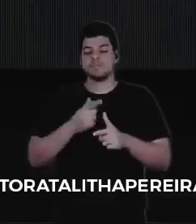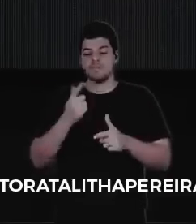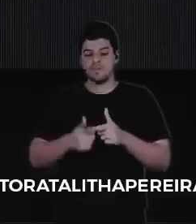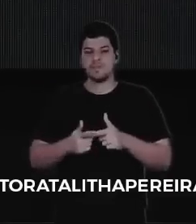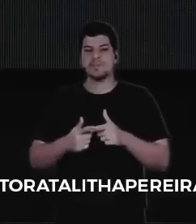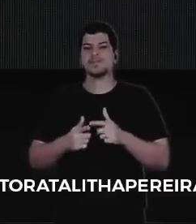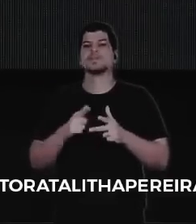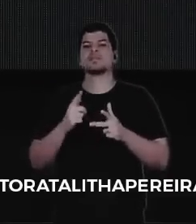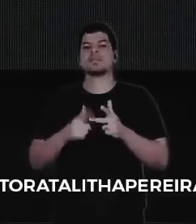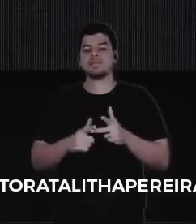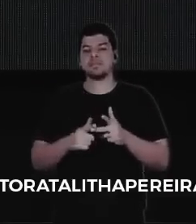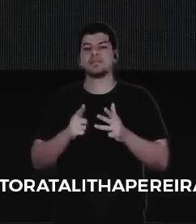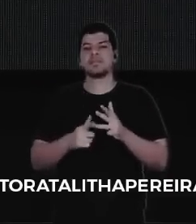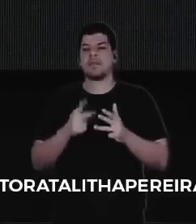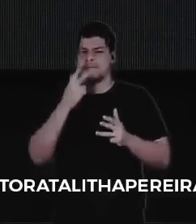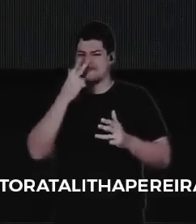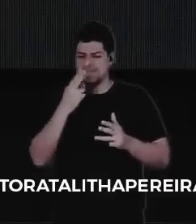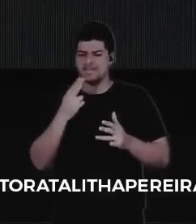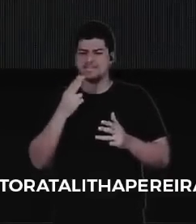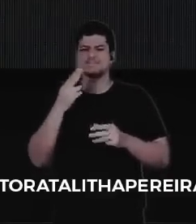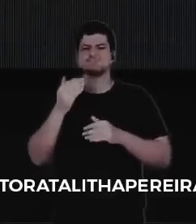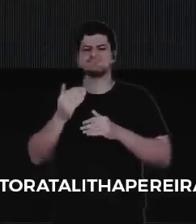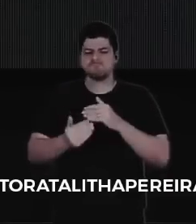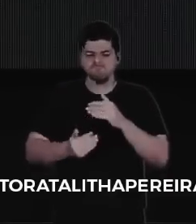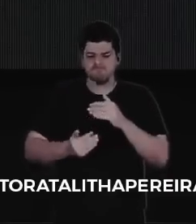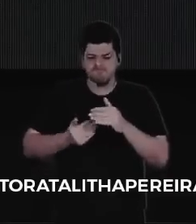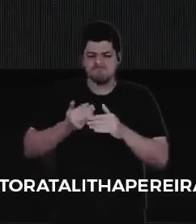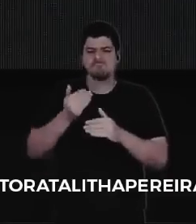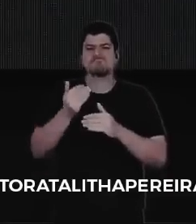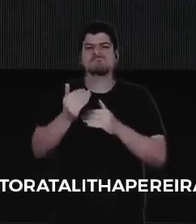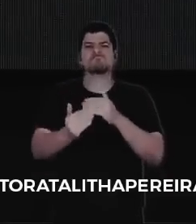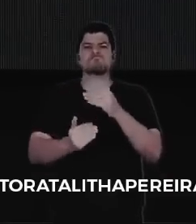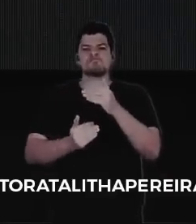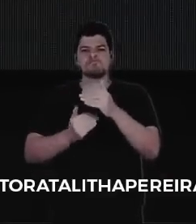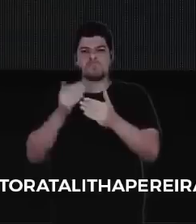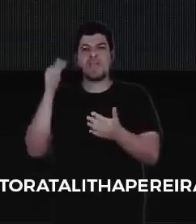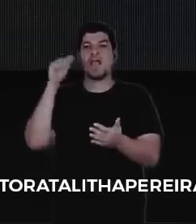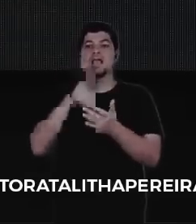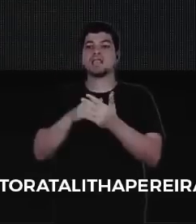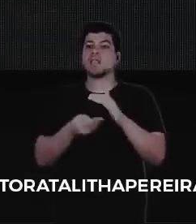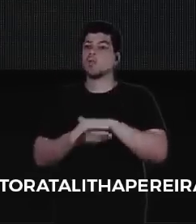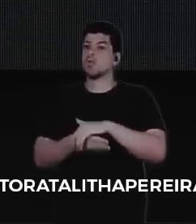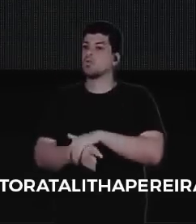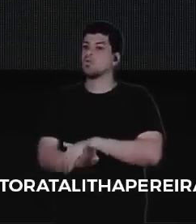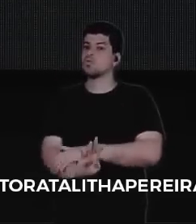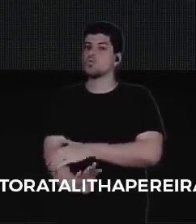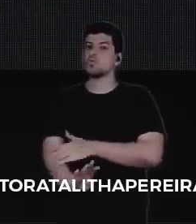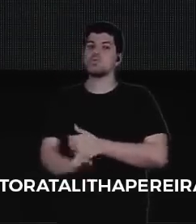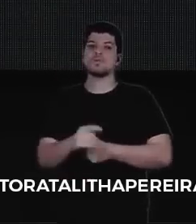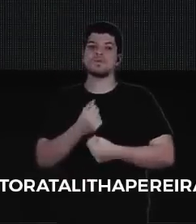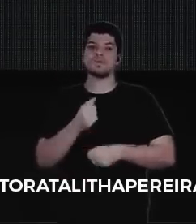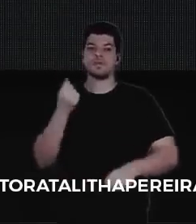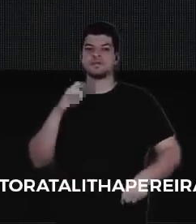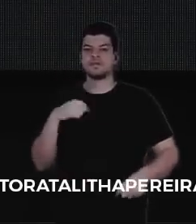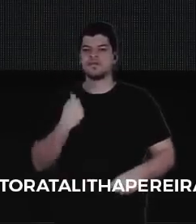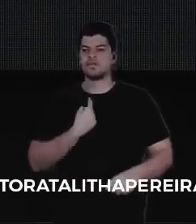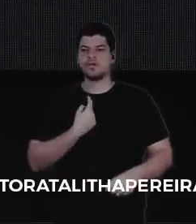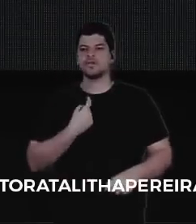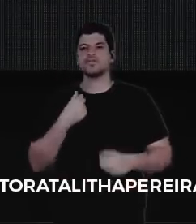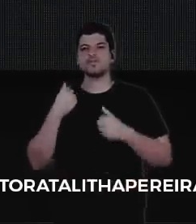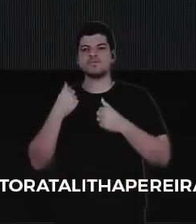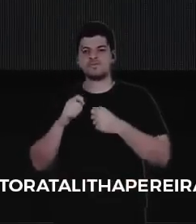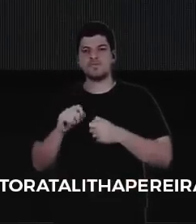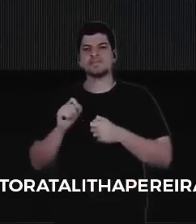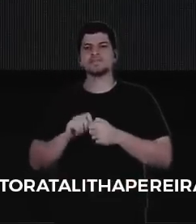reforça o fio, acrescenta-lhe outro filamento, até que se torna um enorme cabo e nos prende de forma